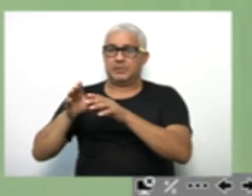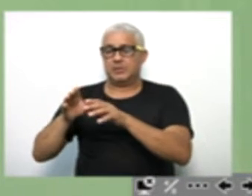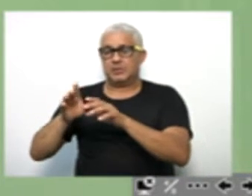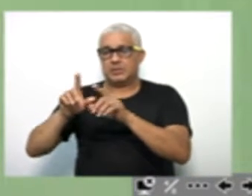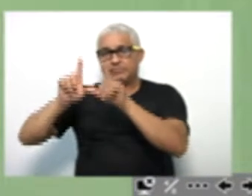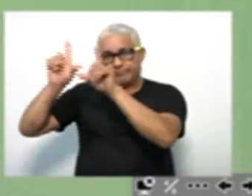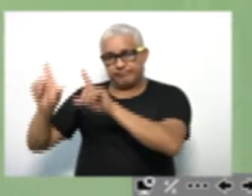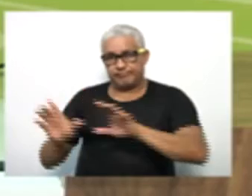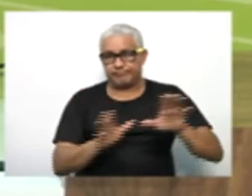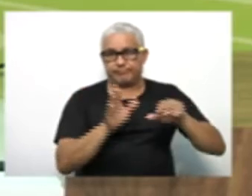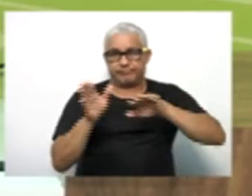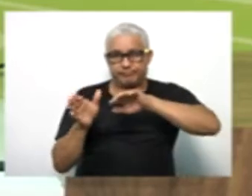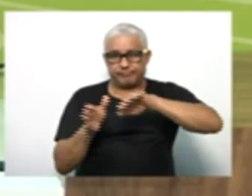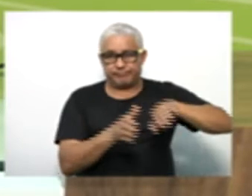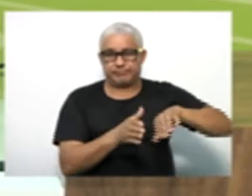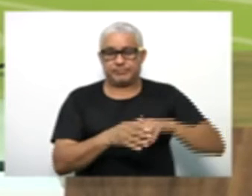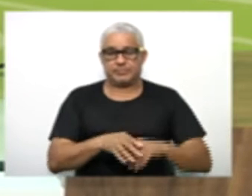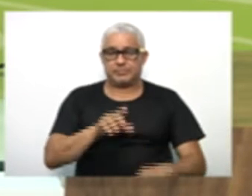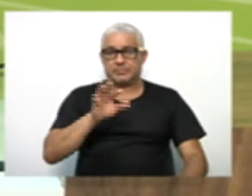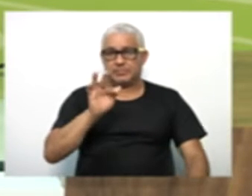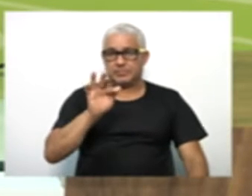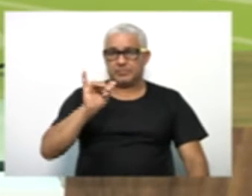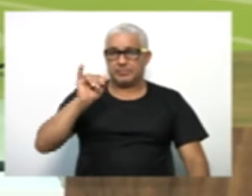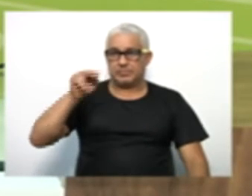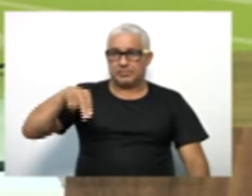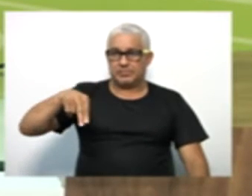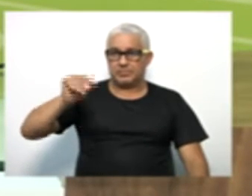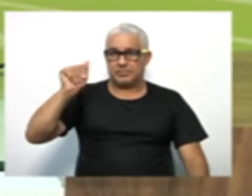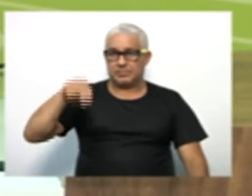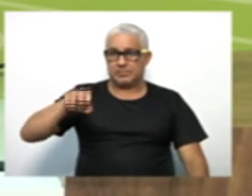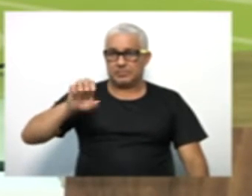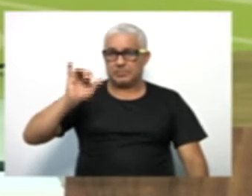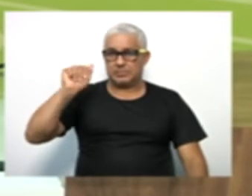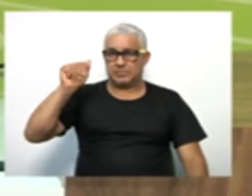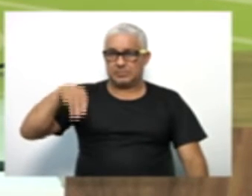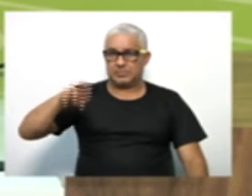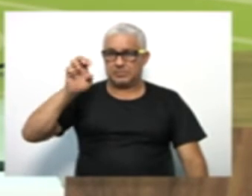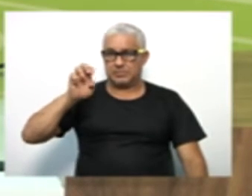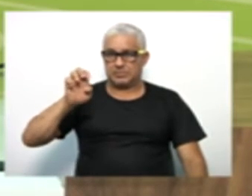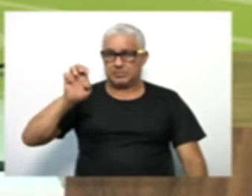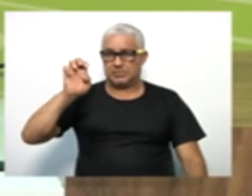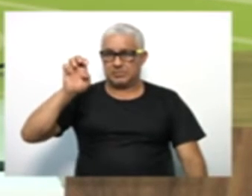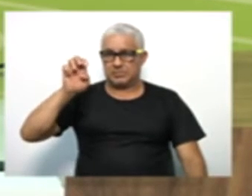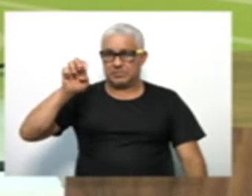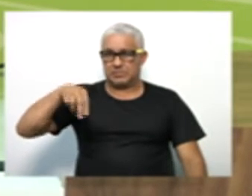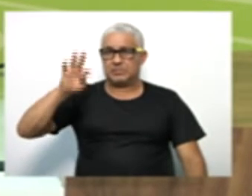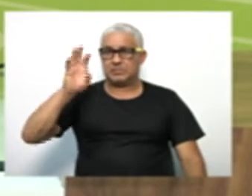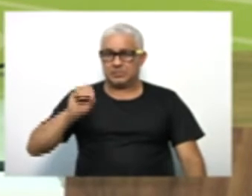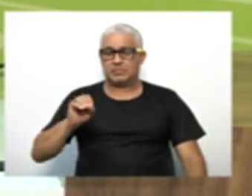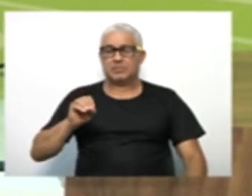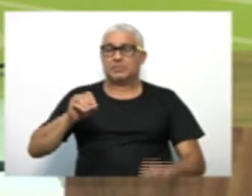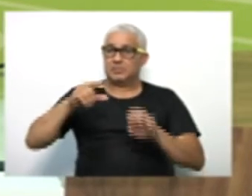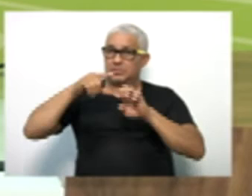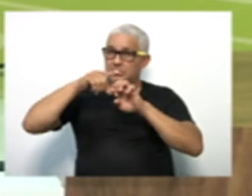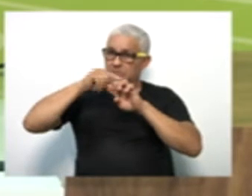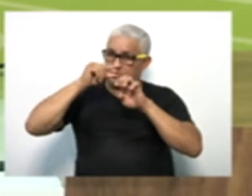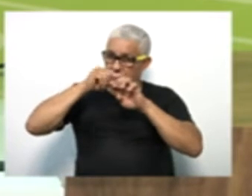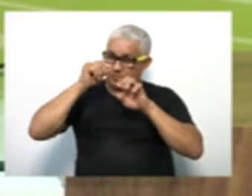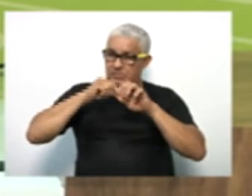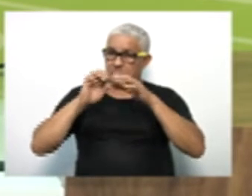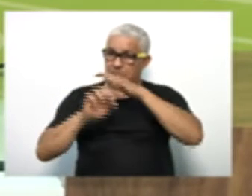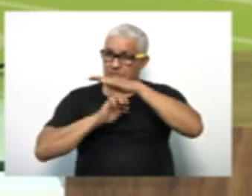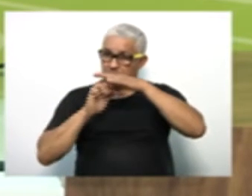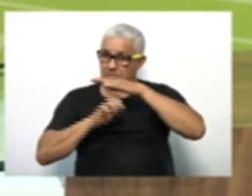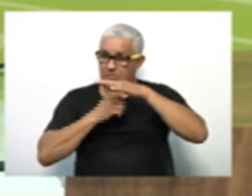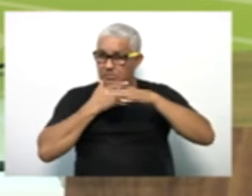No financiamento, então, quando o empresário, né, o empreendedor, ele tem que fazer esse